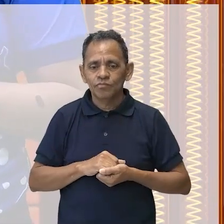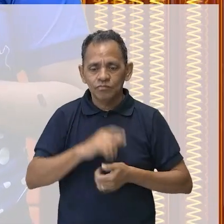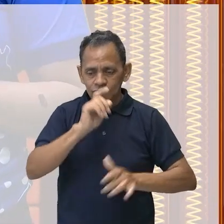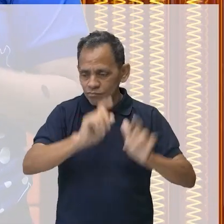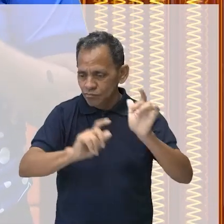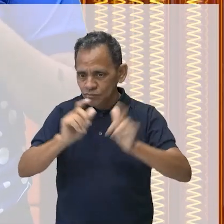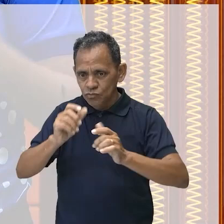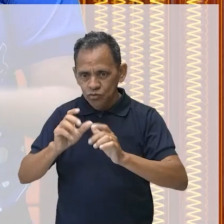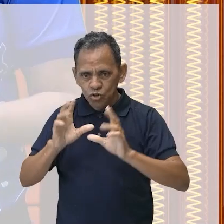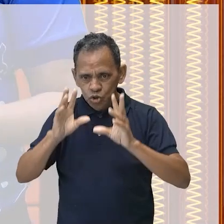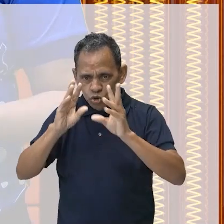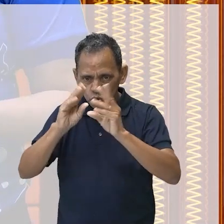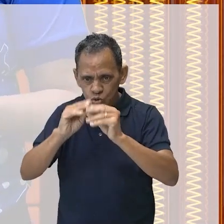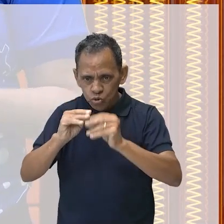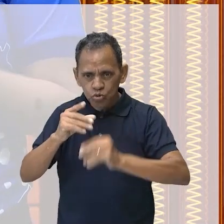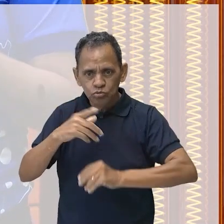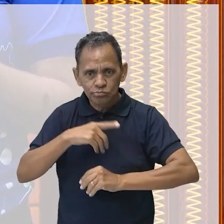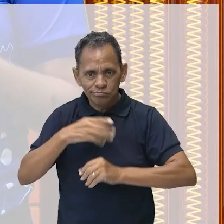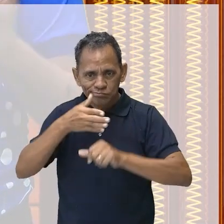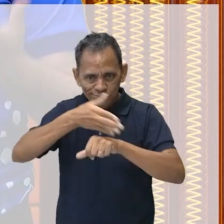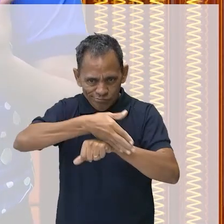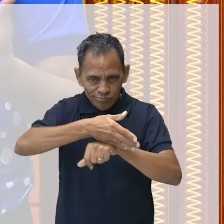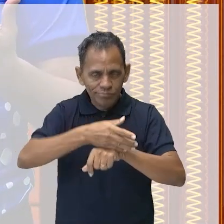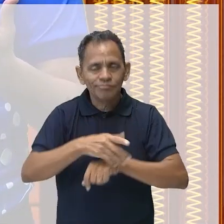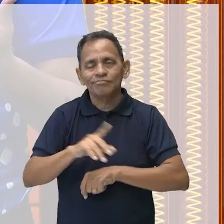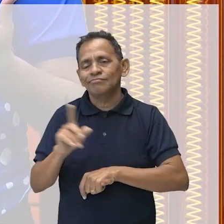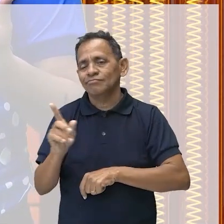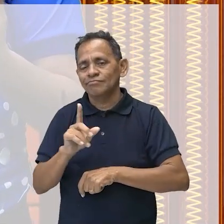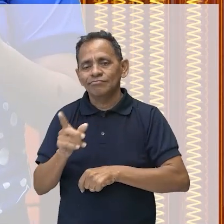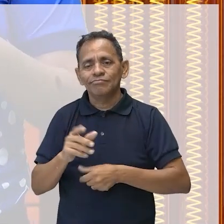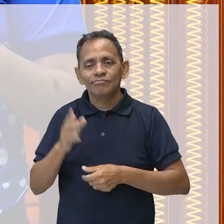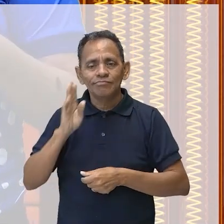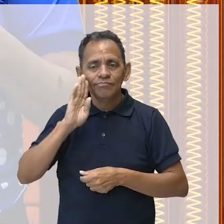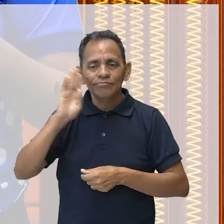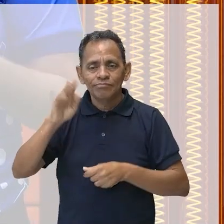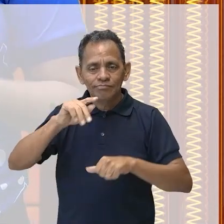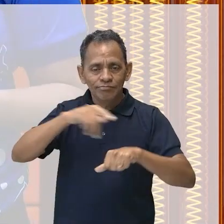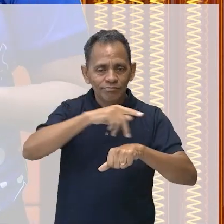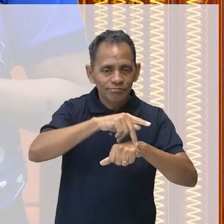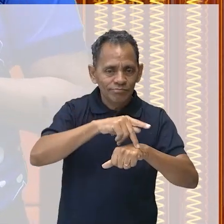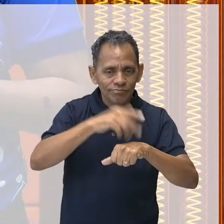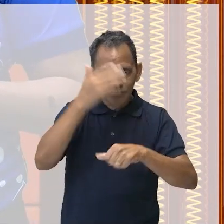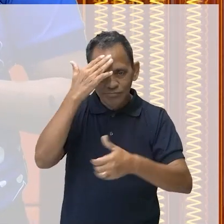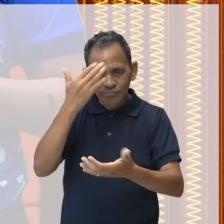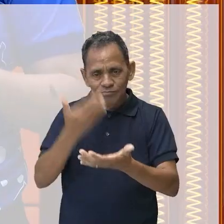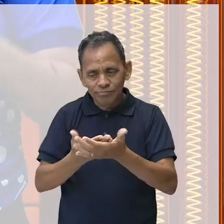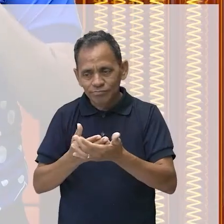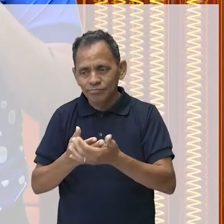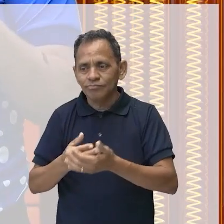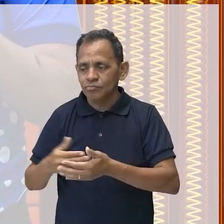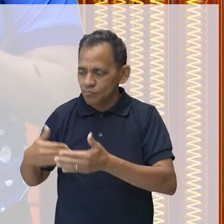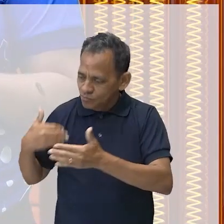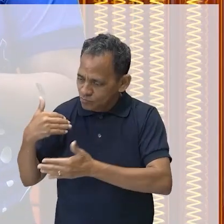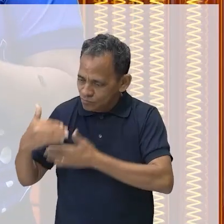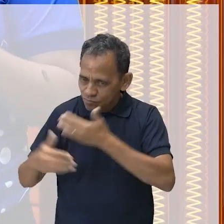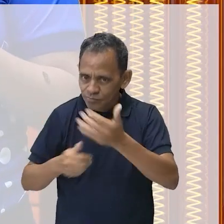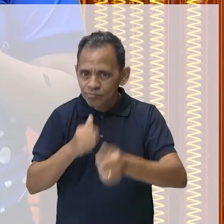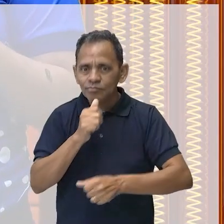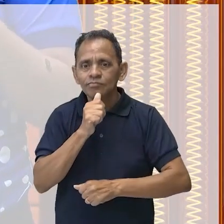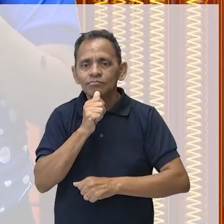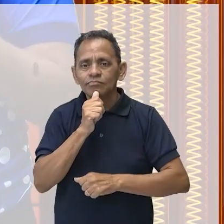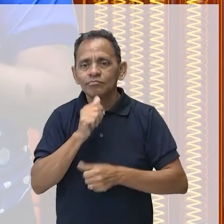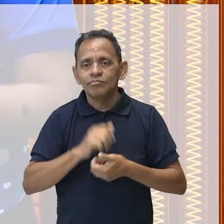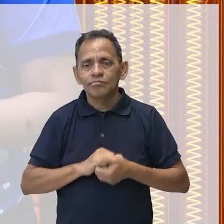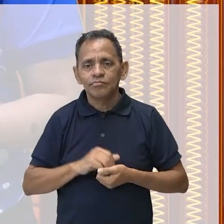acesso igualitário aos alimentos, né? Principalmente ali dos países considerados ainda emergentes. Então, algumas regiões